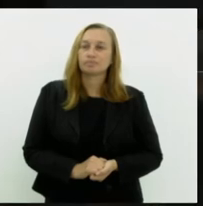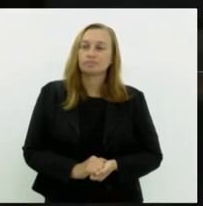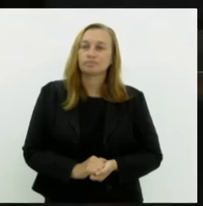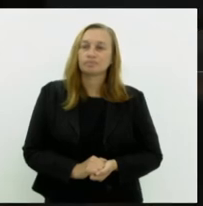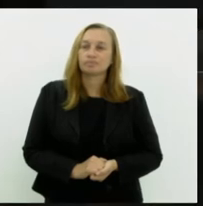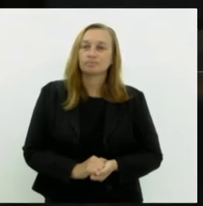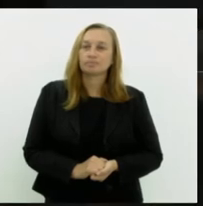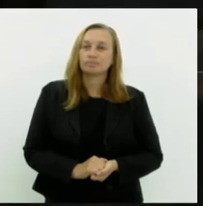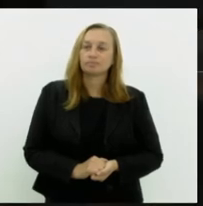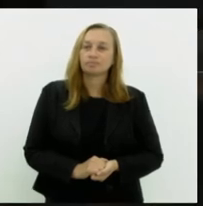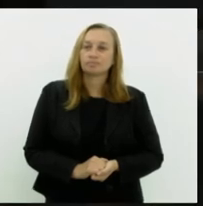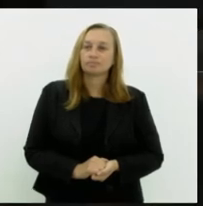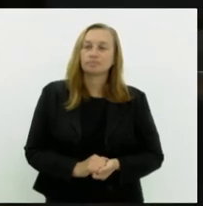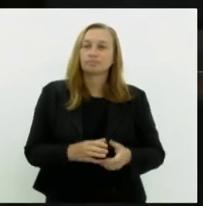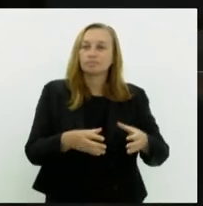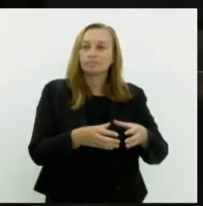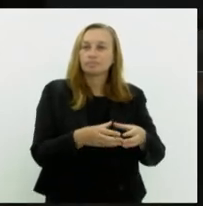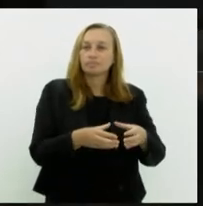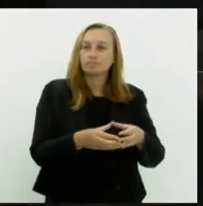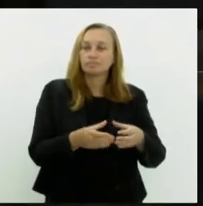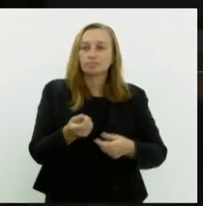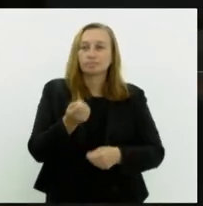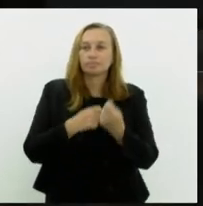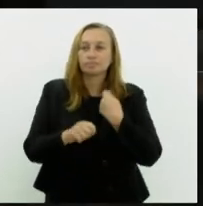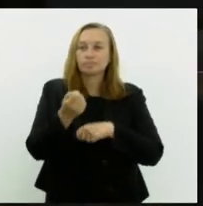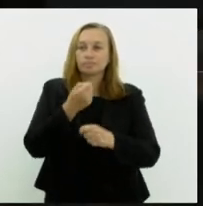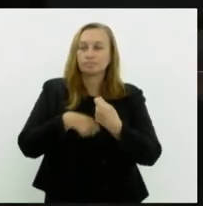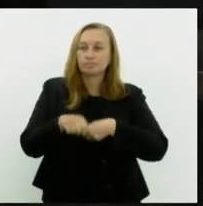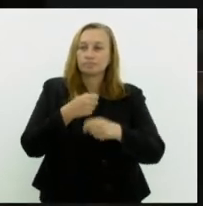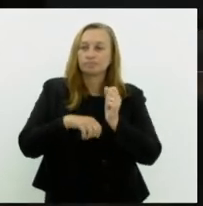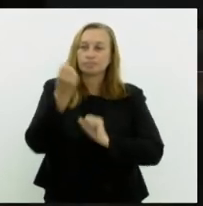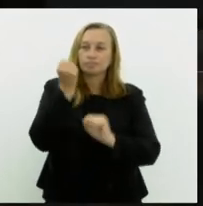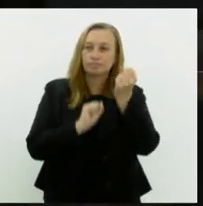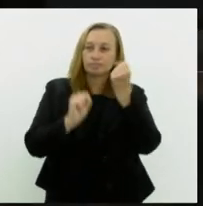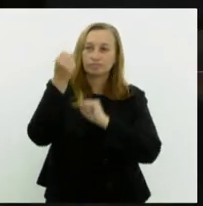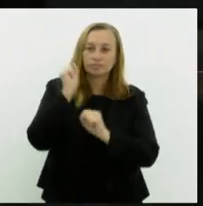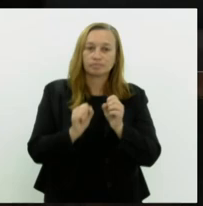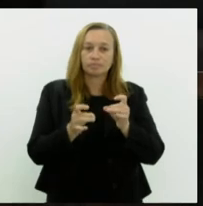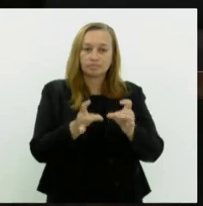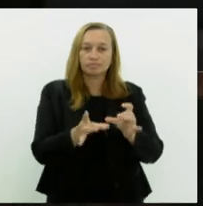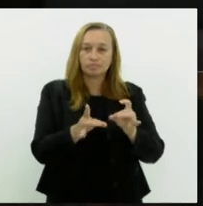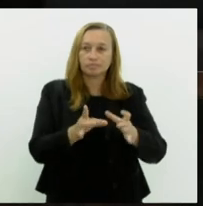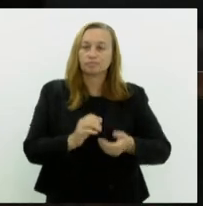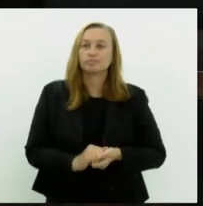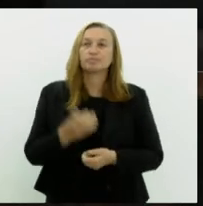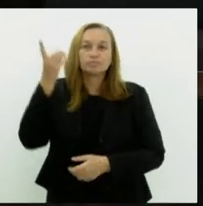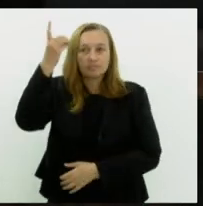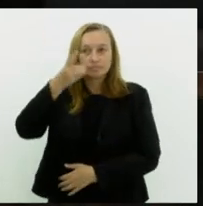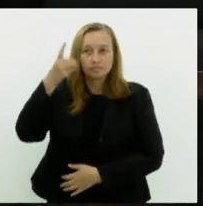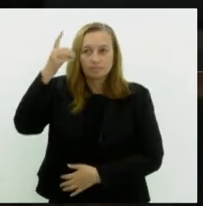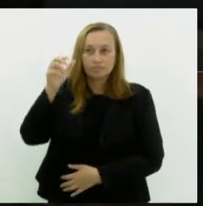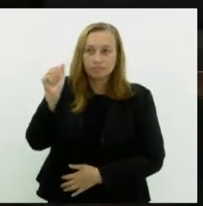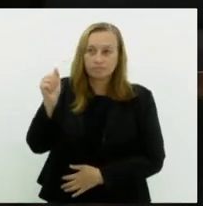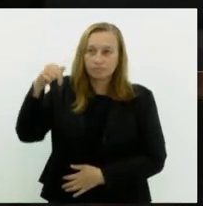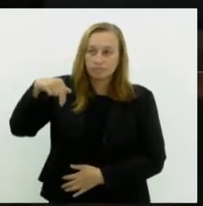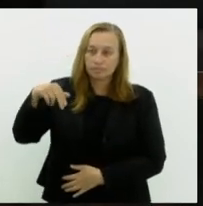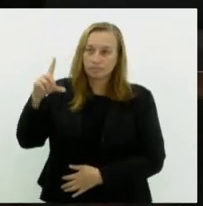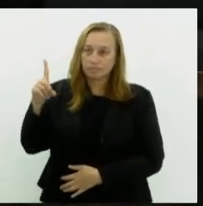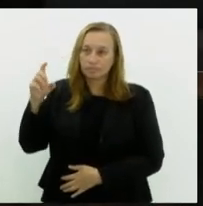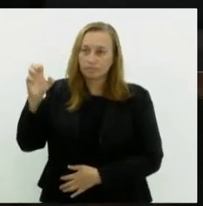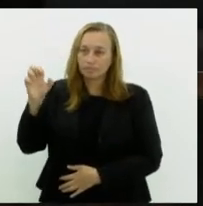Obrigada, Val. Da Comissão de Economia, Indústria e Comércio, deputado Anderson